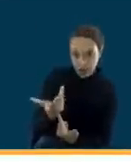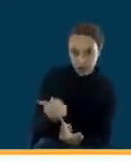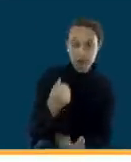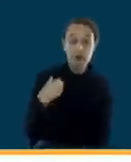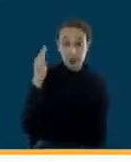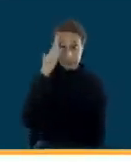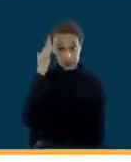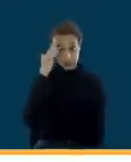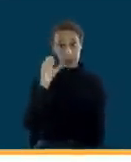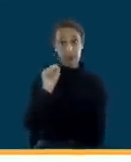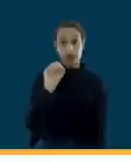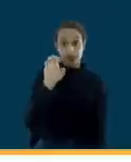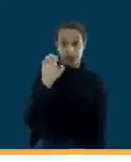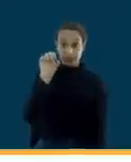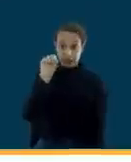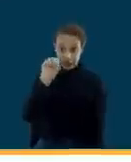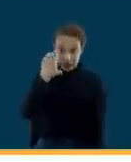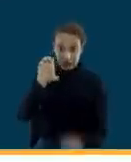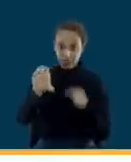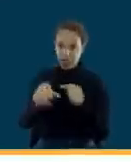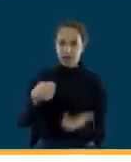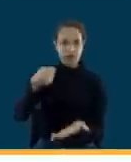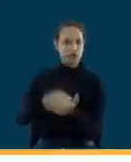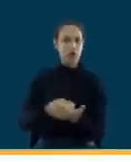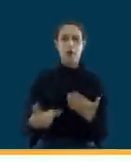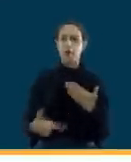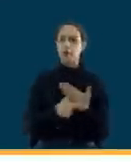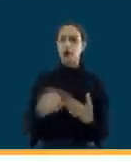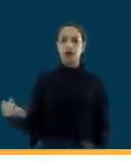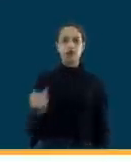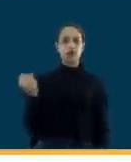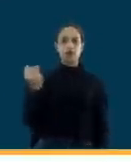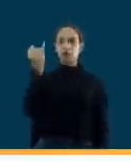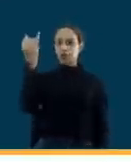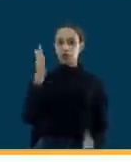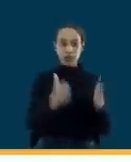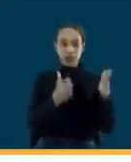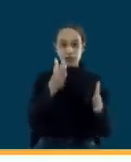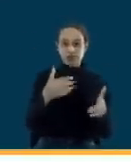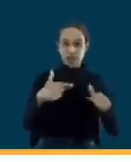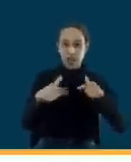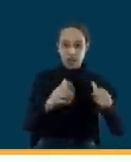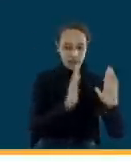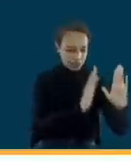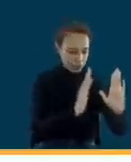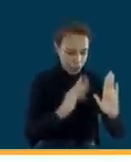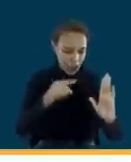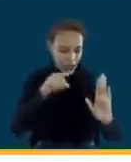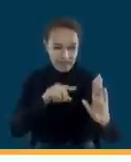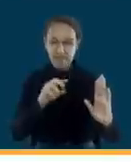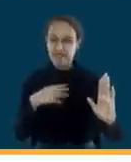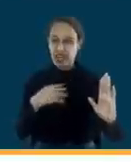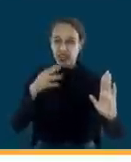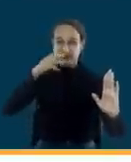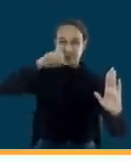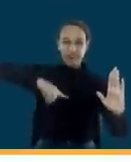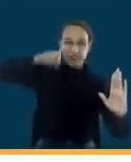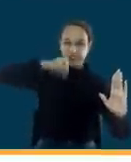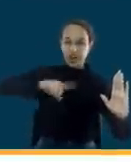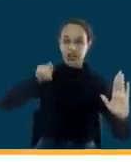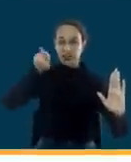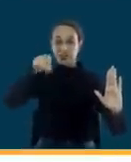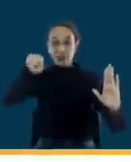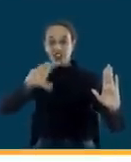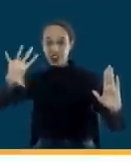cumpre, né, um papel fundamental, muitas vezes preenchendo lacunas que o Estado deixou ao longo dos anos nesse processo aí. Então, como